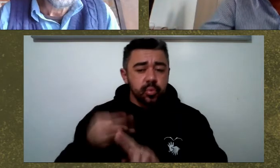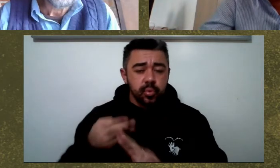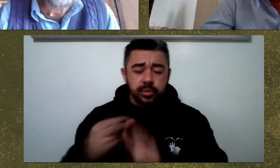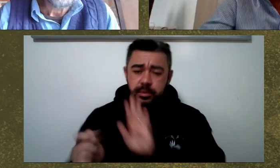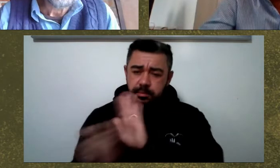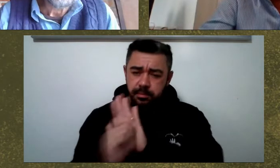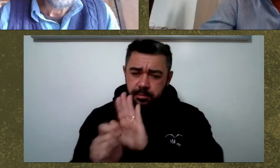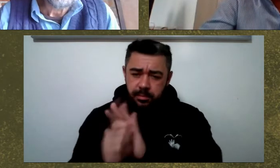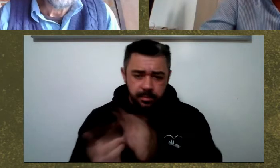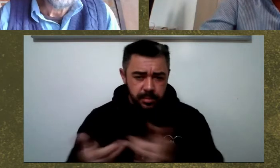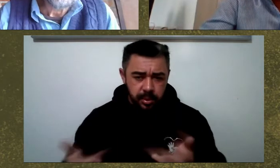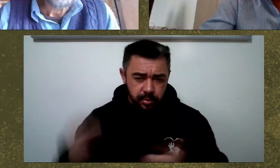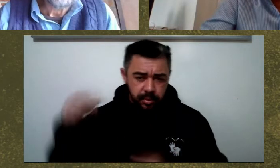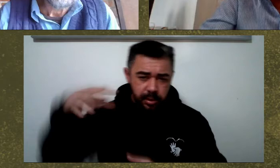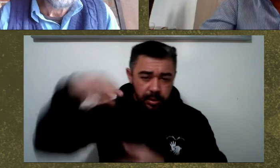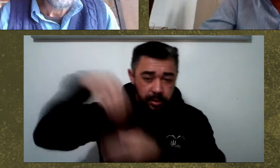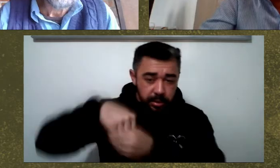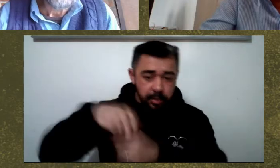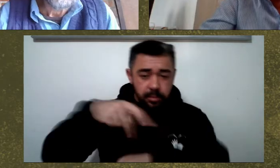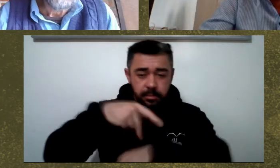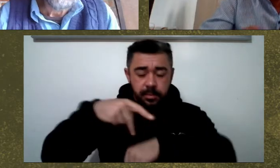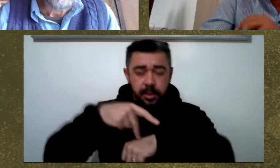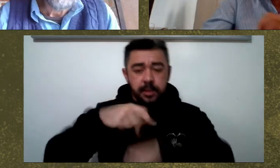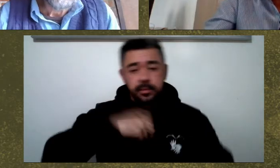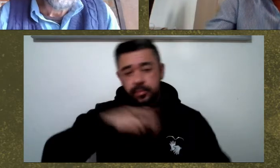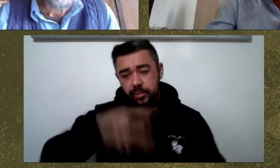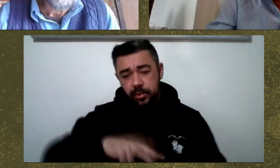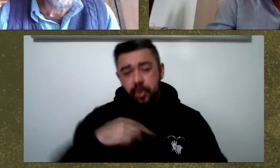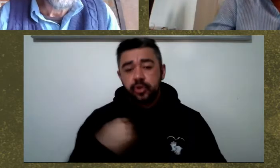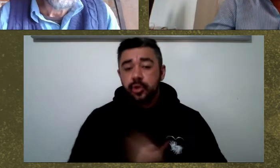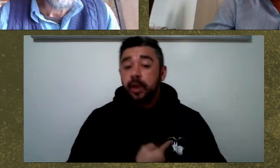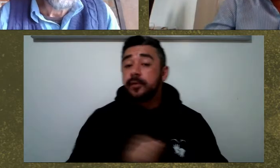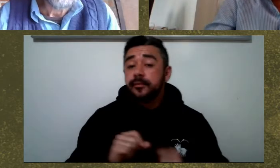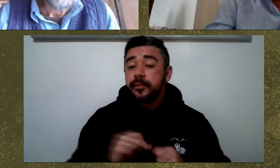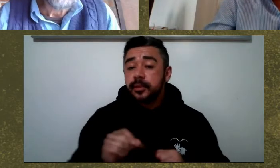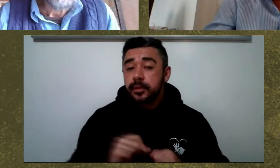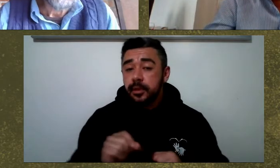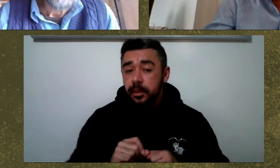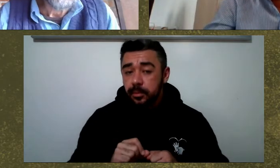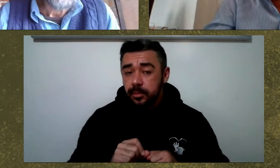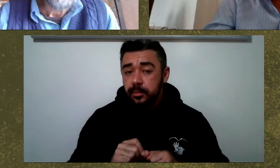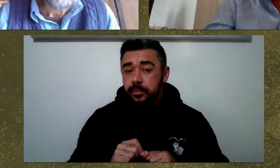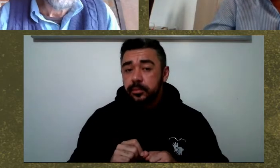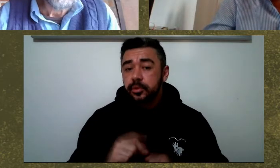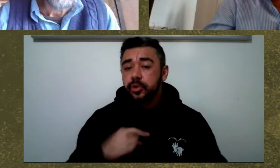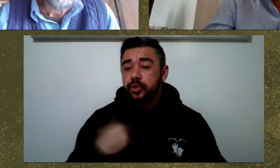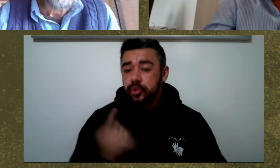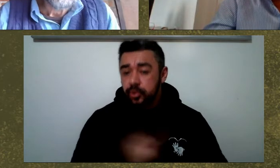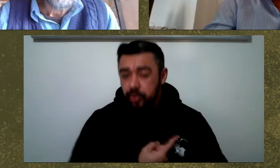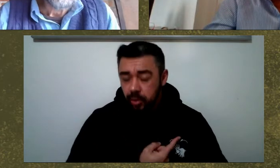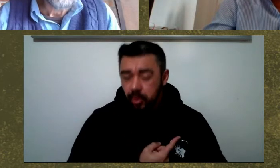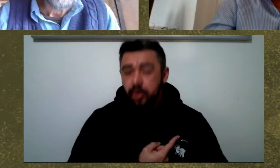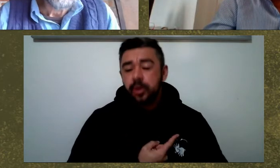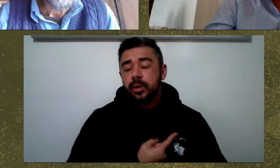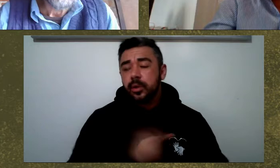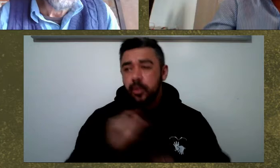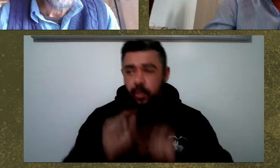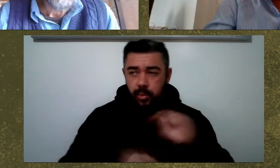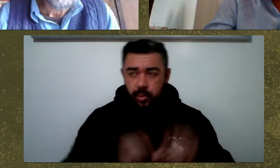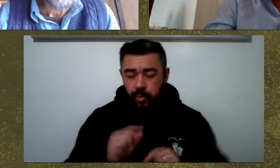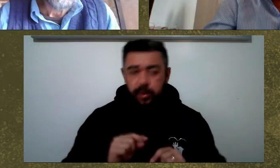aquilo que nós fizemos foi muito mais do que isso. A descriminalização permite-nos um contexto e